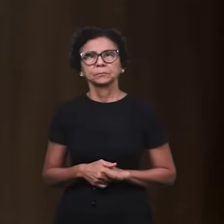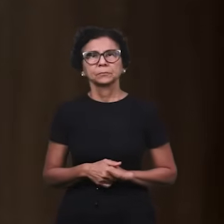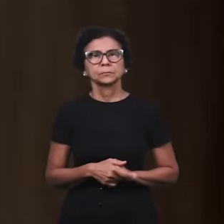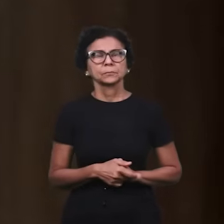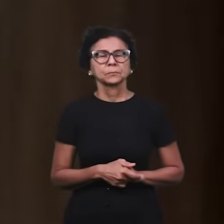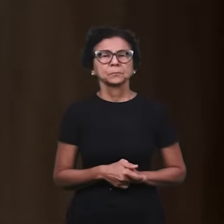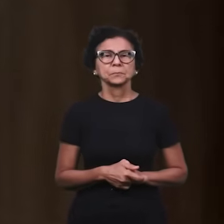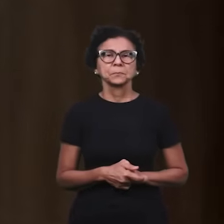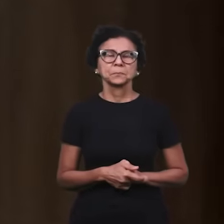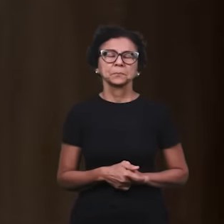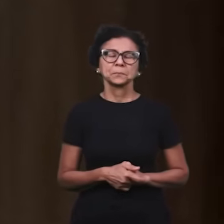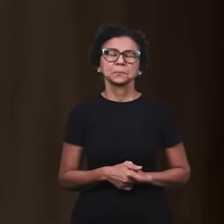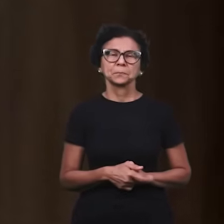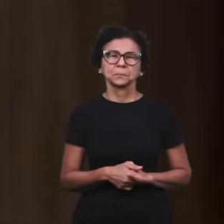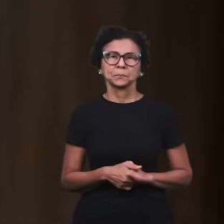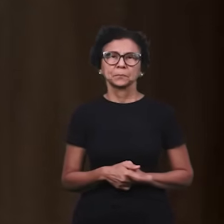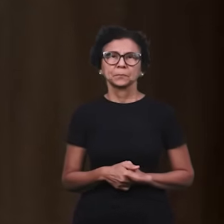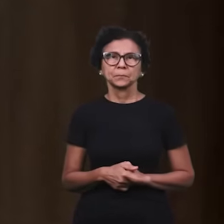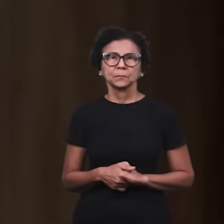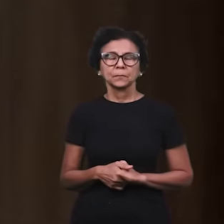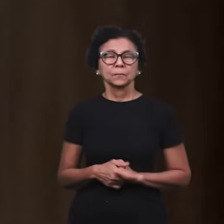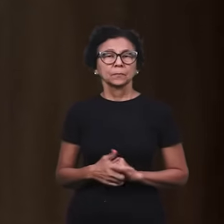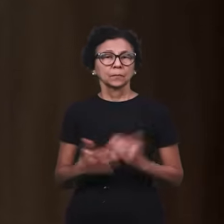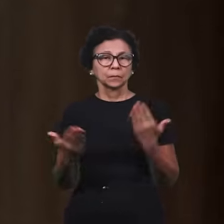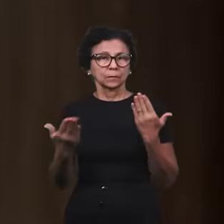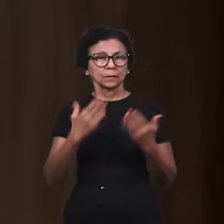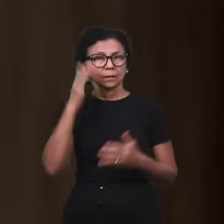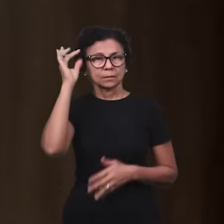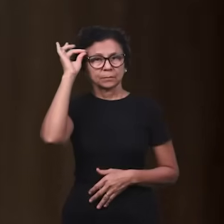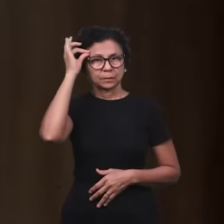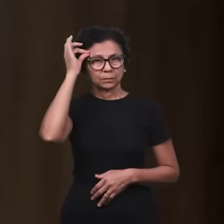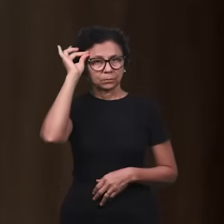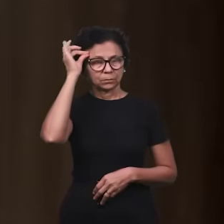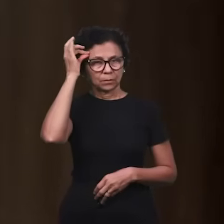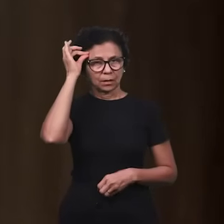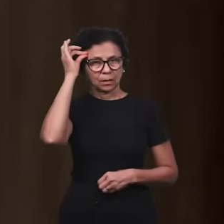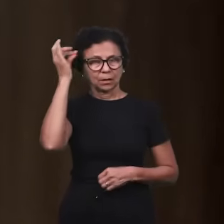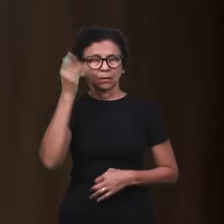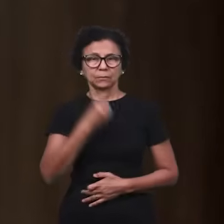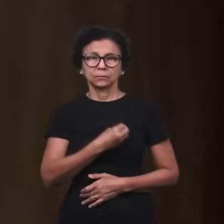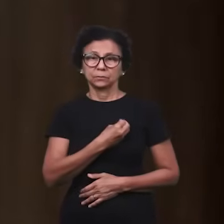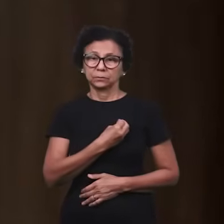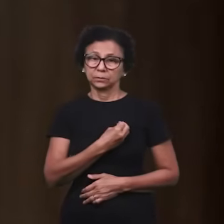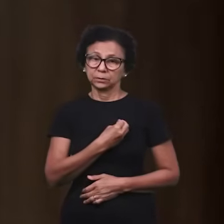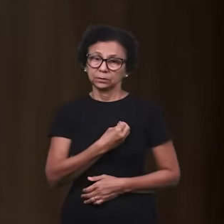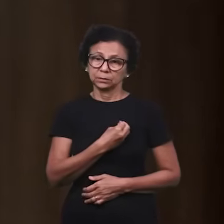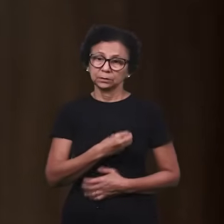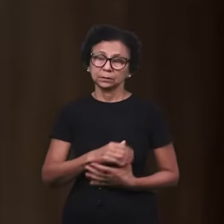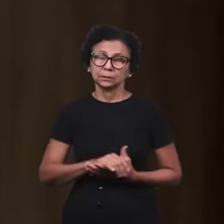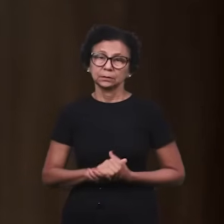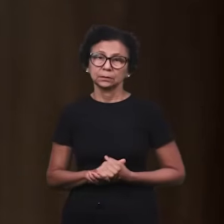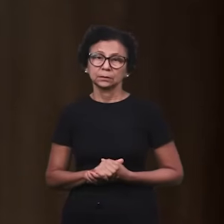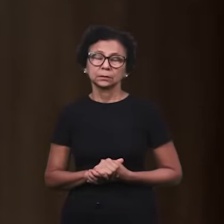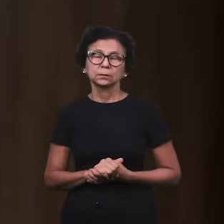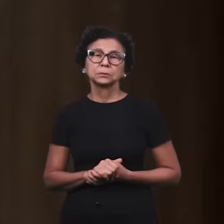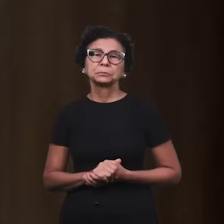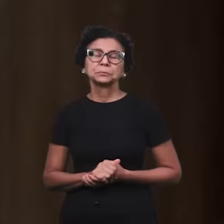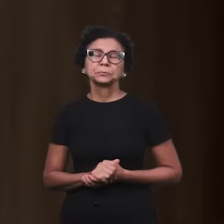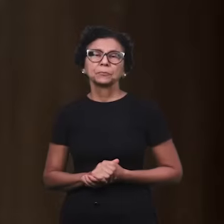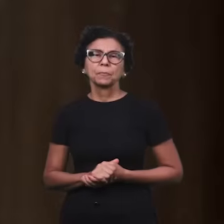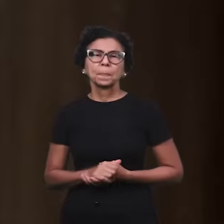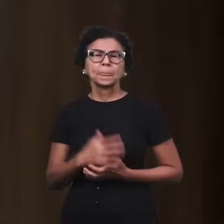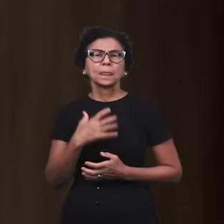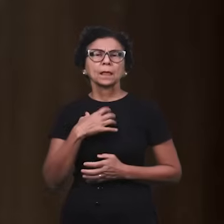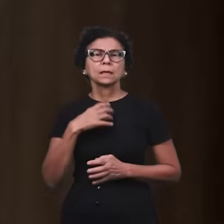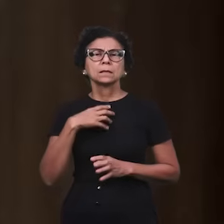Nós podemos agora começar a entrar, né, Guilherme, um pouco na parte espiritual. Qual é o sentido